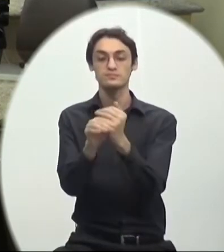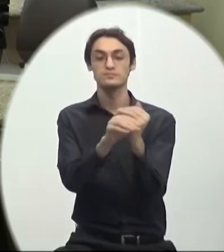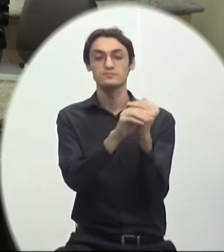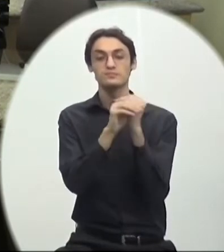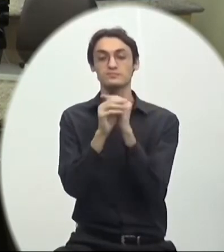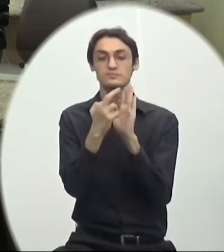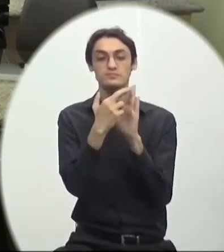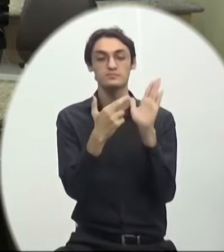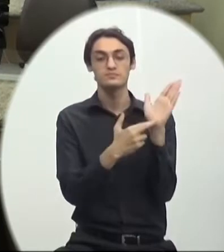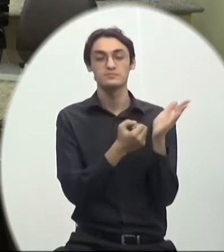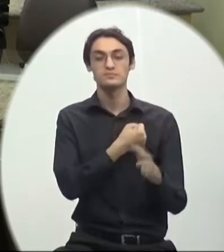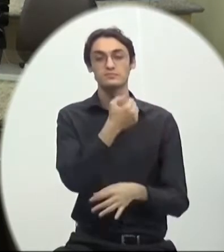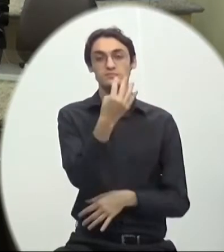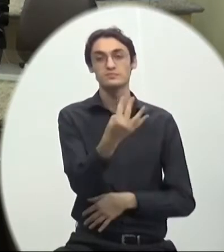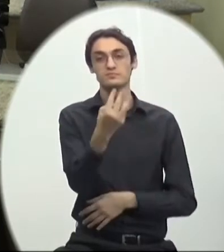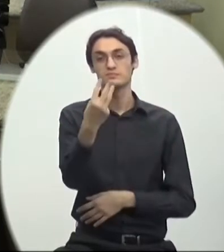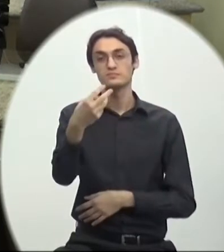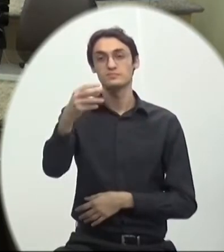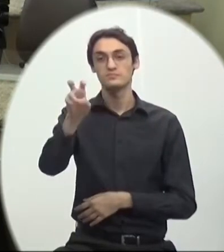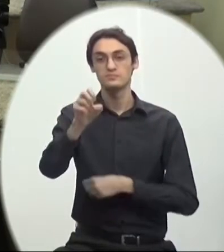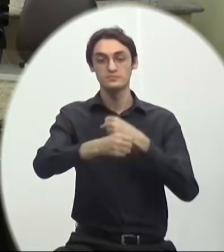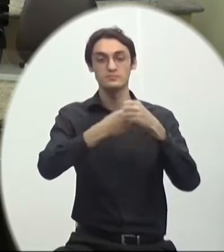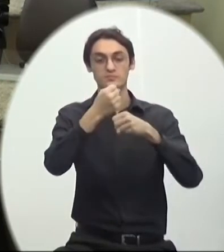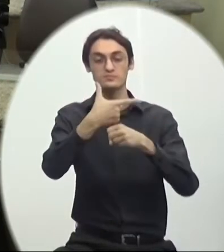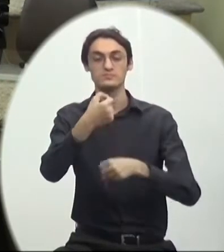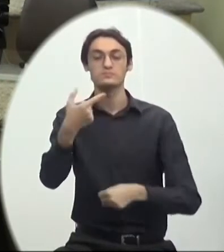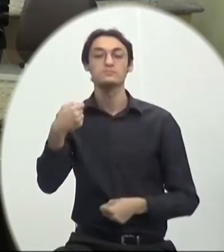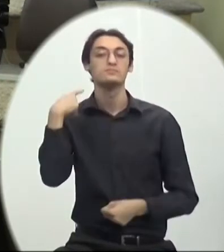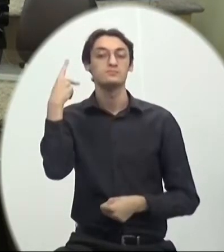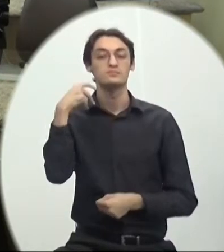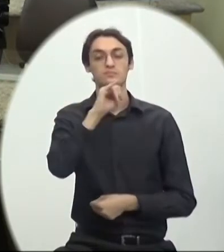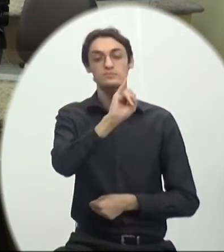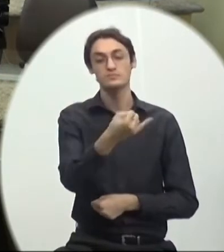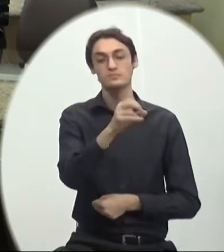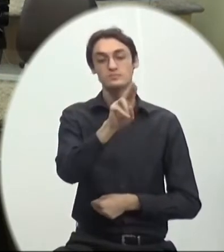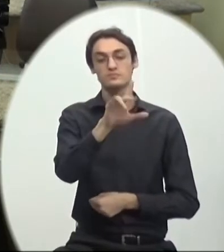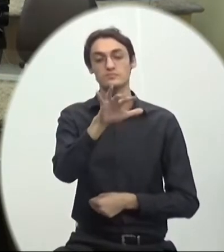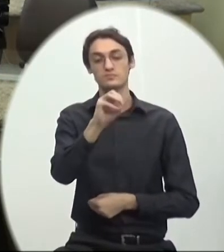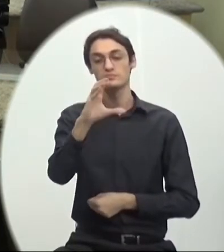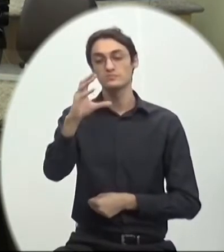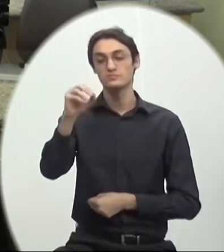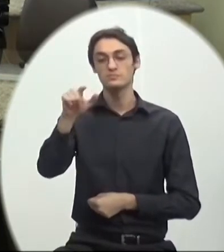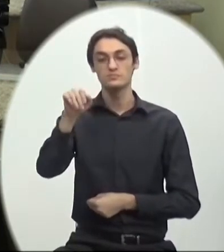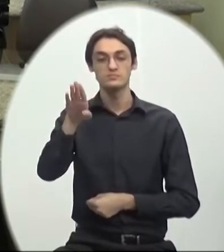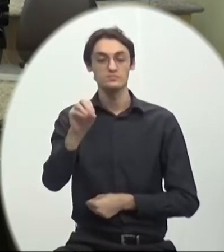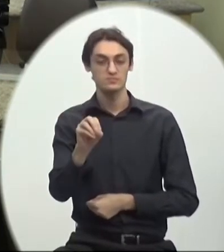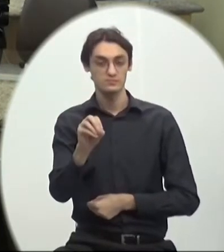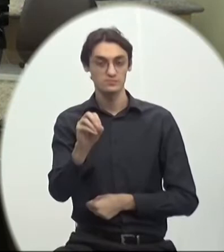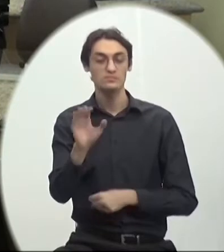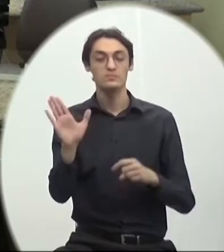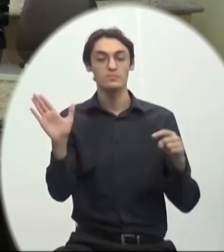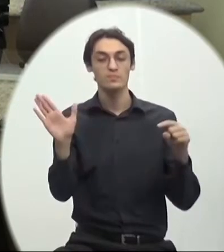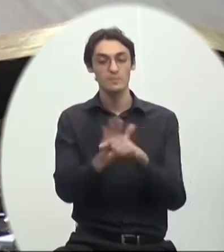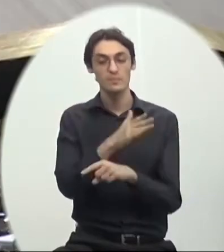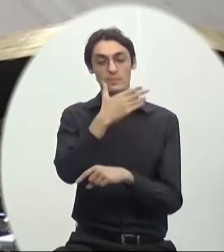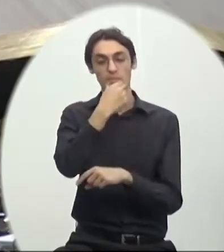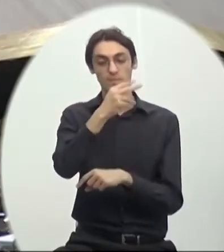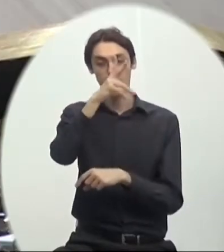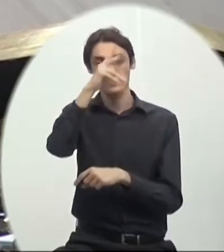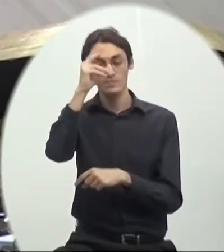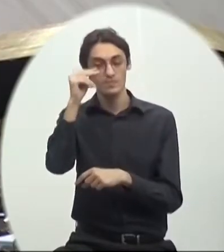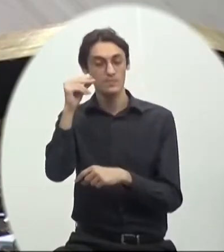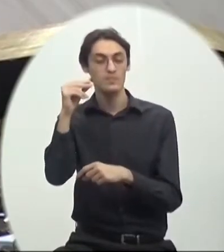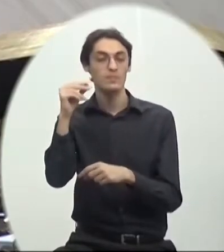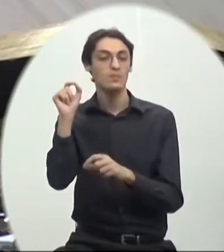unanimidade. Requerimento 435/2020, autor Júlio César Colombo. Vide expediente ao prefeito municipal